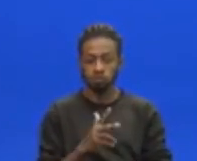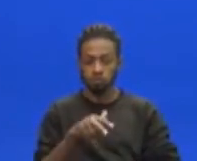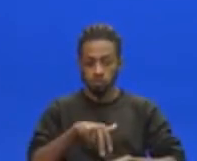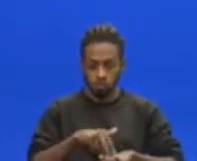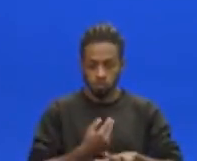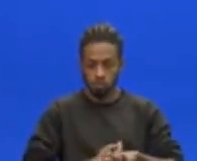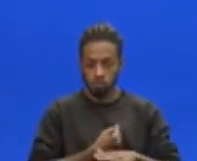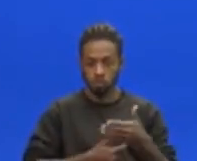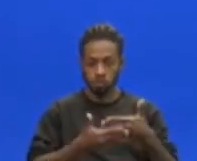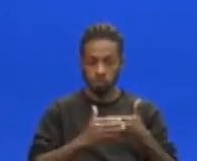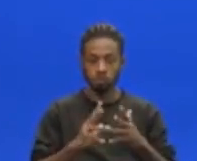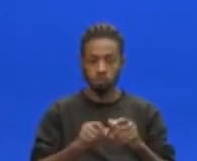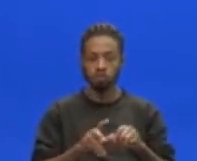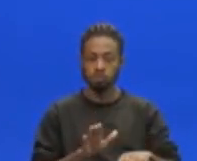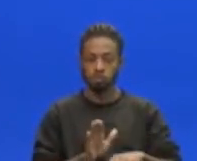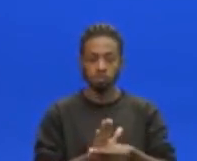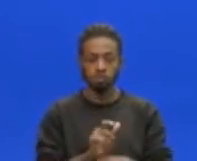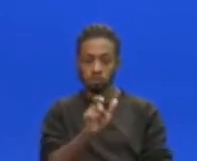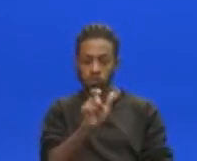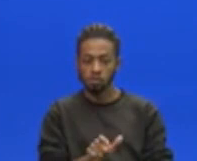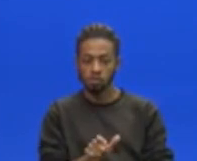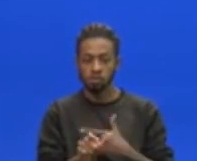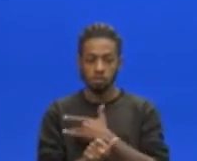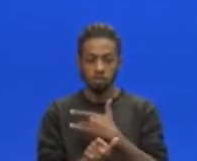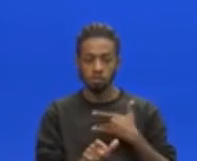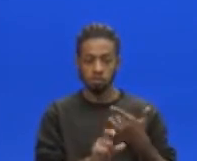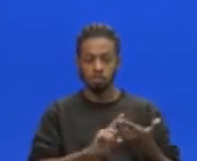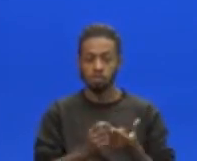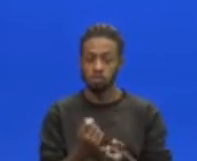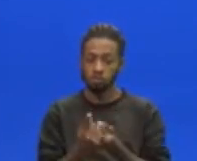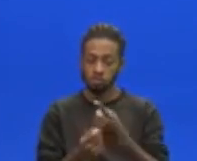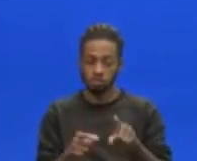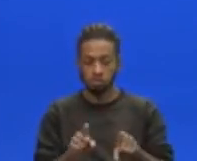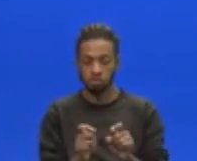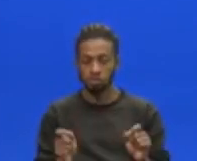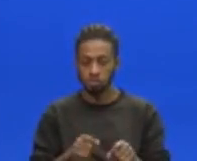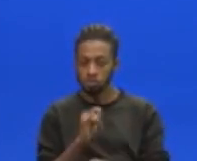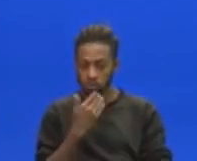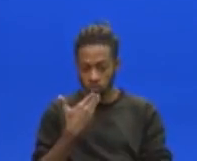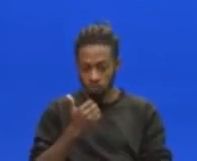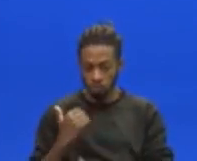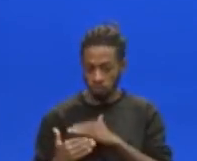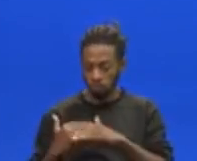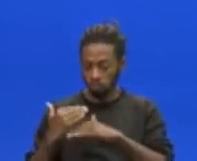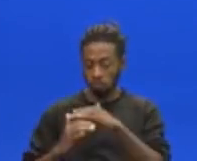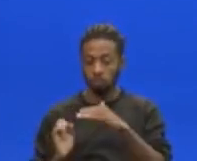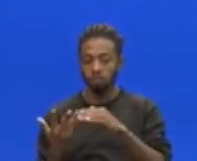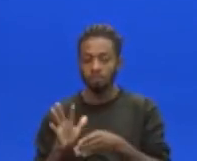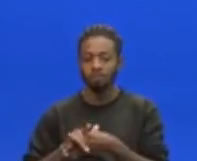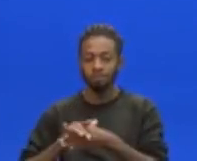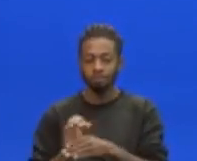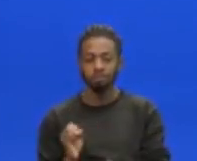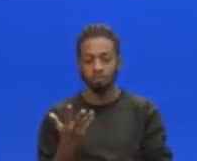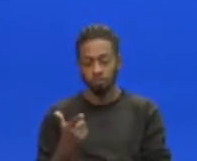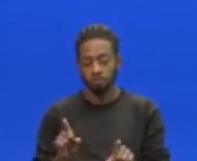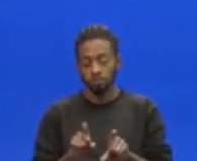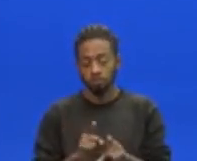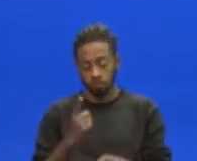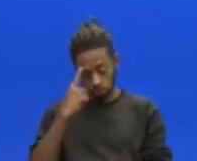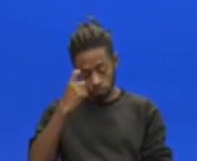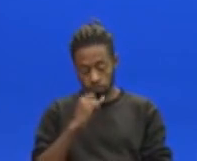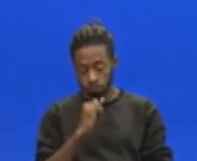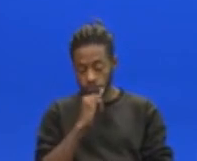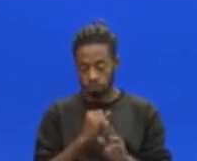aquilo contribuía para a manutenção da saúde e, em alguns casos, para o desenvolvimento de uma doença. Então, essa ideia